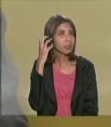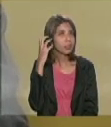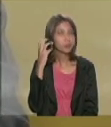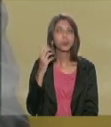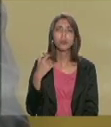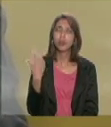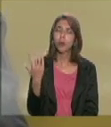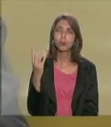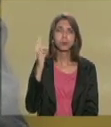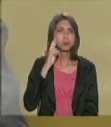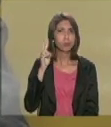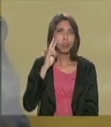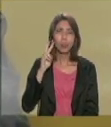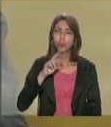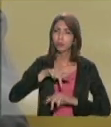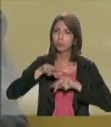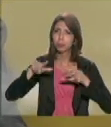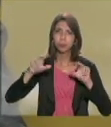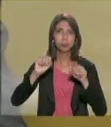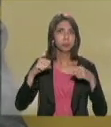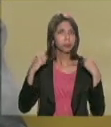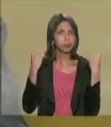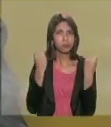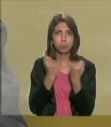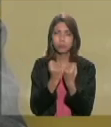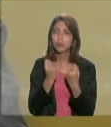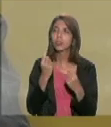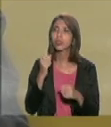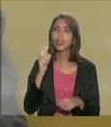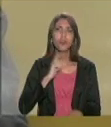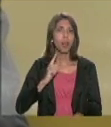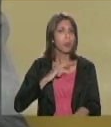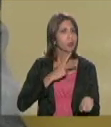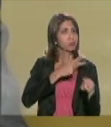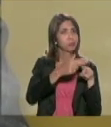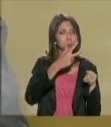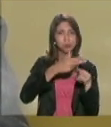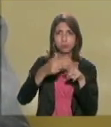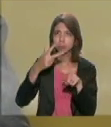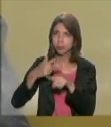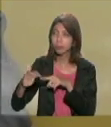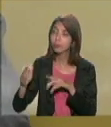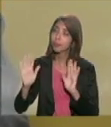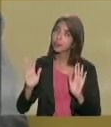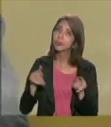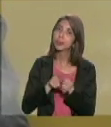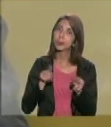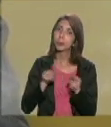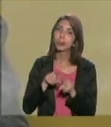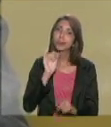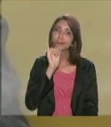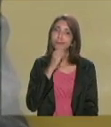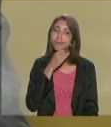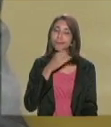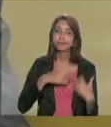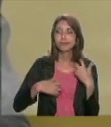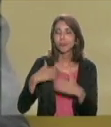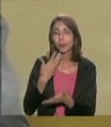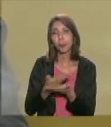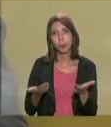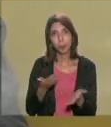tem belíssimas recordações, evidentemente nas grandes vitórias do Flamengo, e muitas tristezas nas